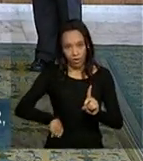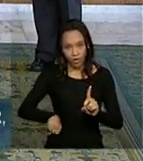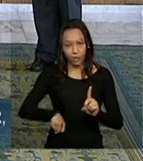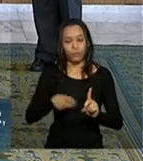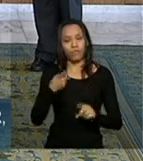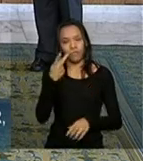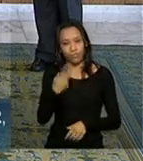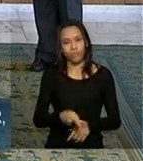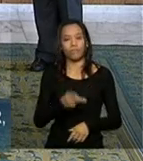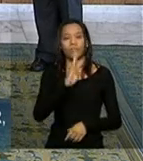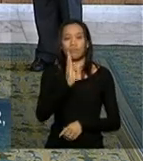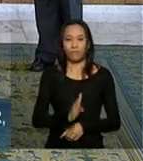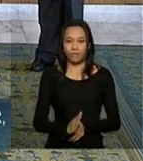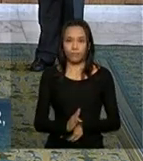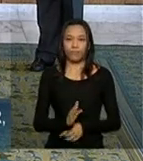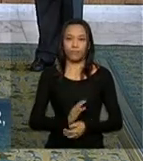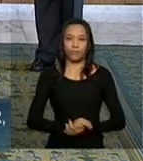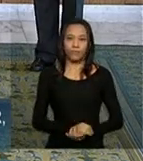Brasil.